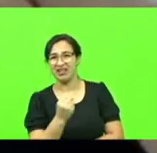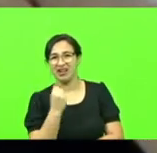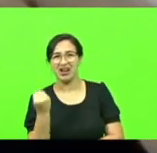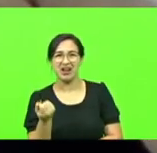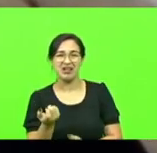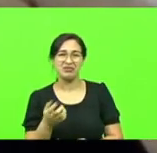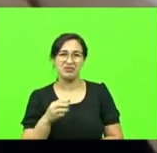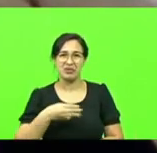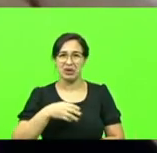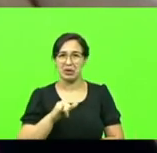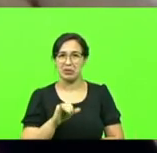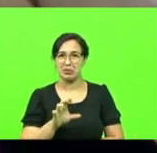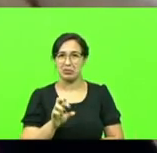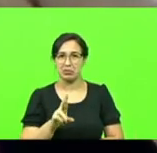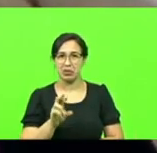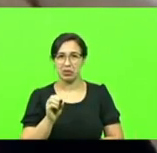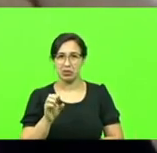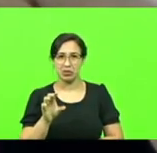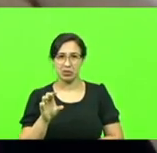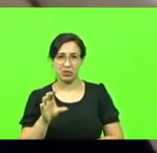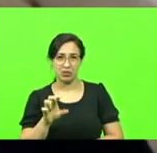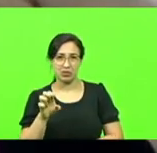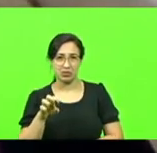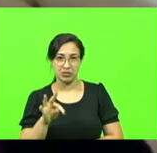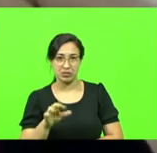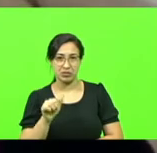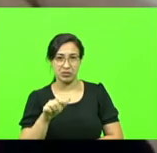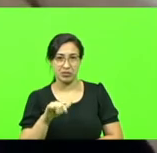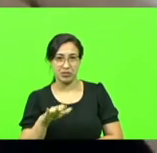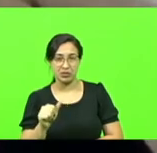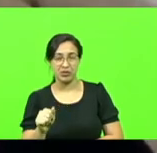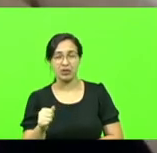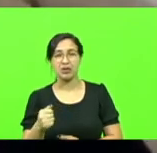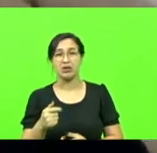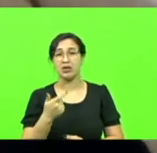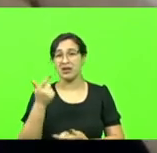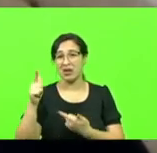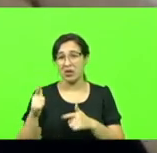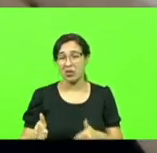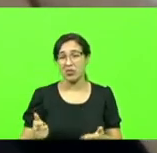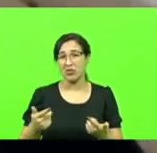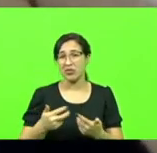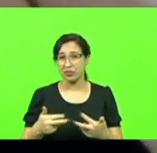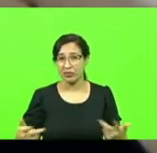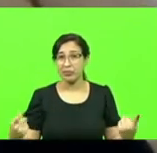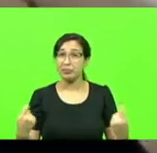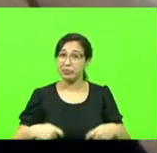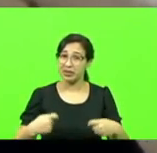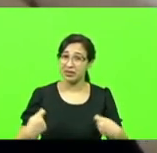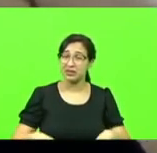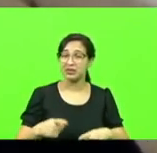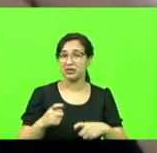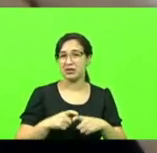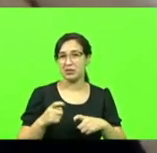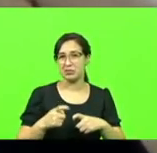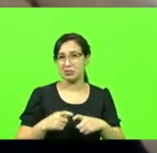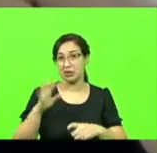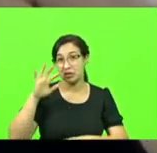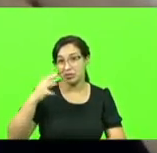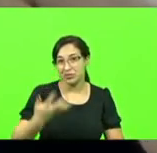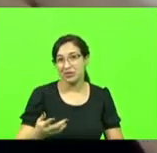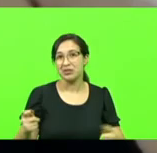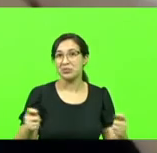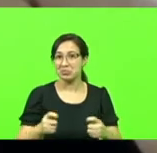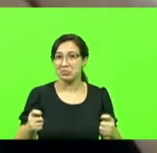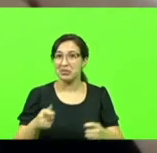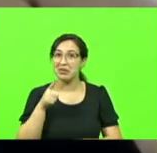microcefalia, algo assim, e então outras intervenções são necessárias, né? A gente consegue resultado, a gente consegue,